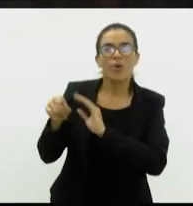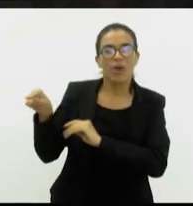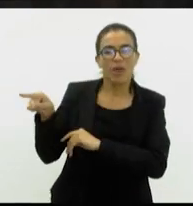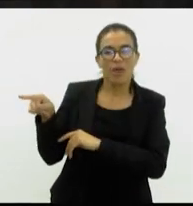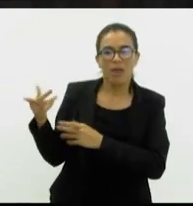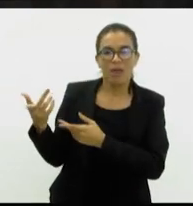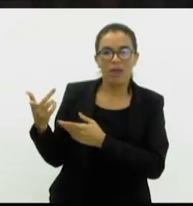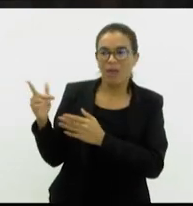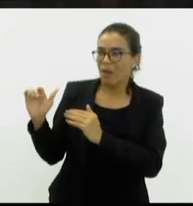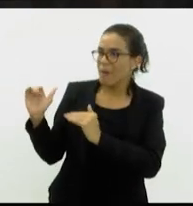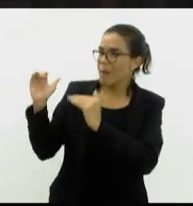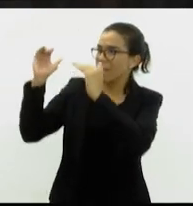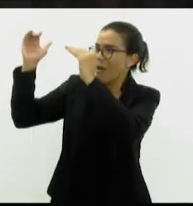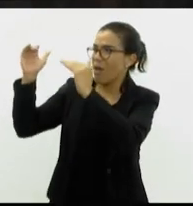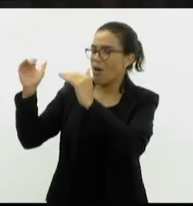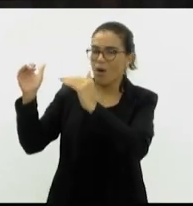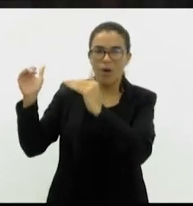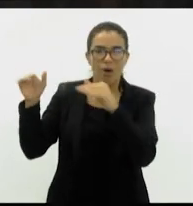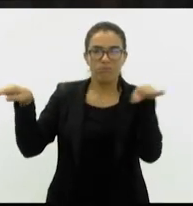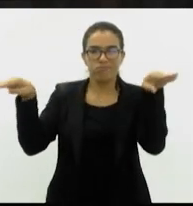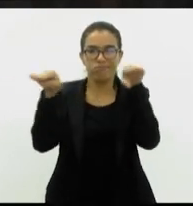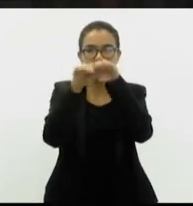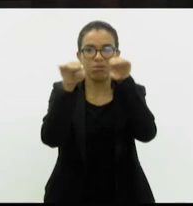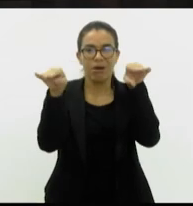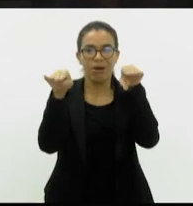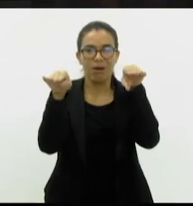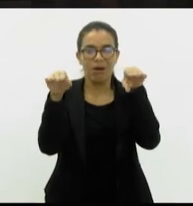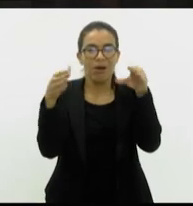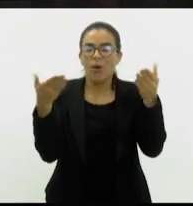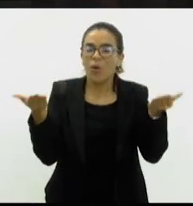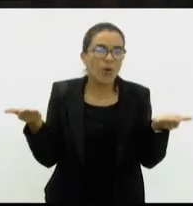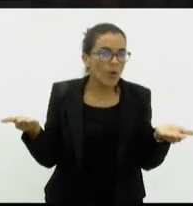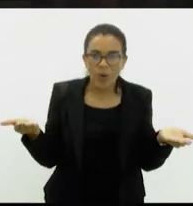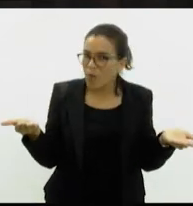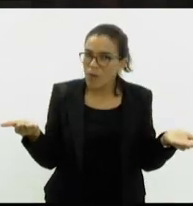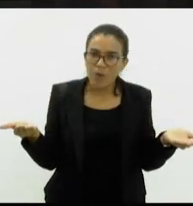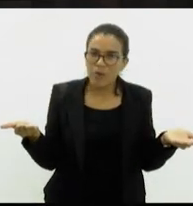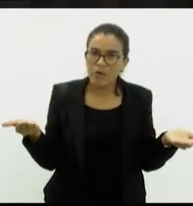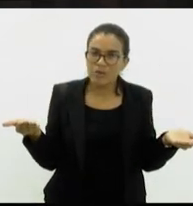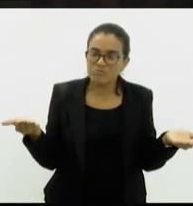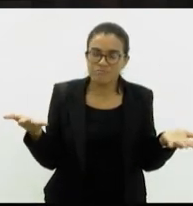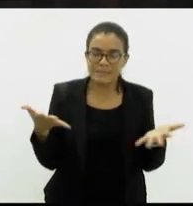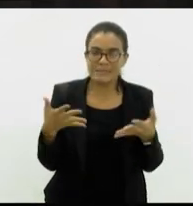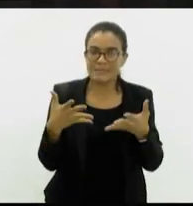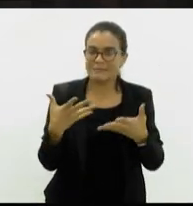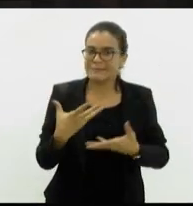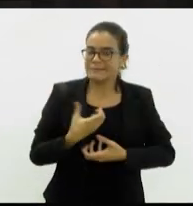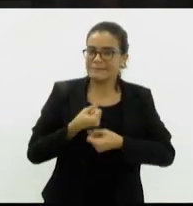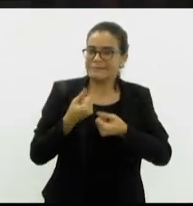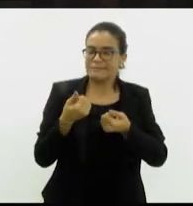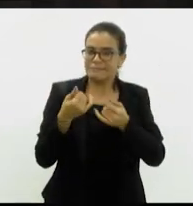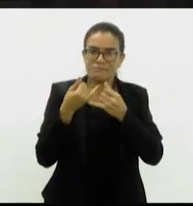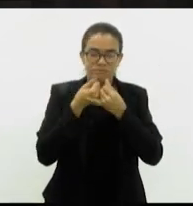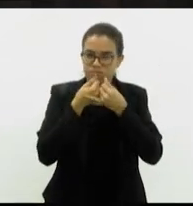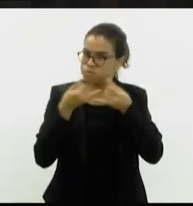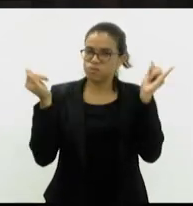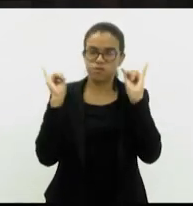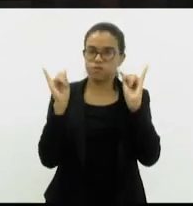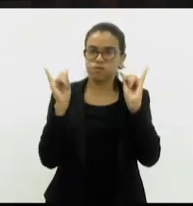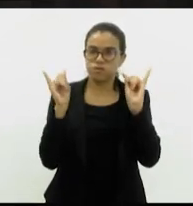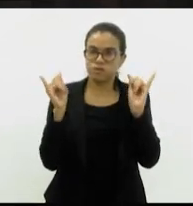bispo ou todos são bispos eu fico perplexo eu fico